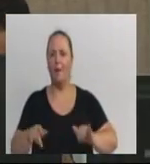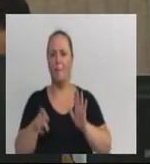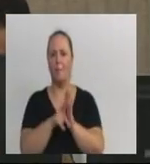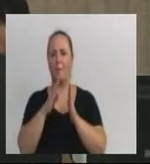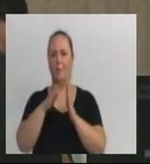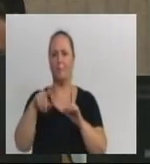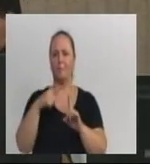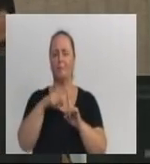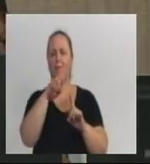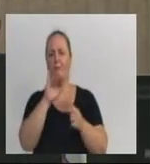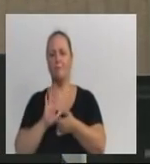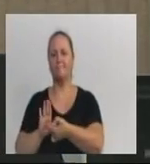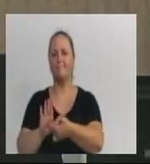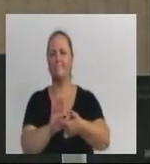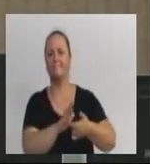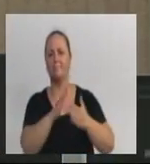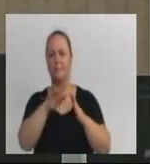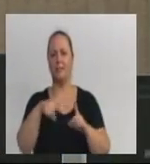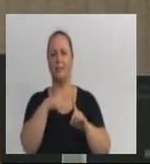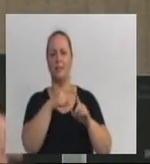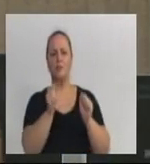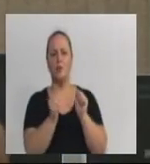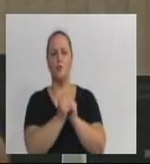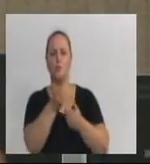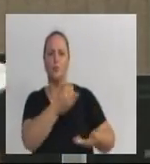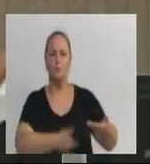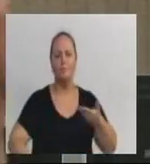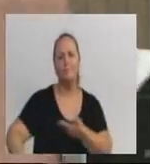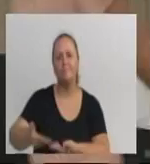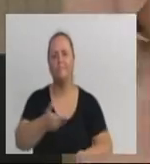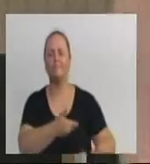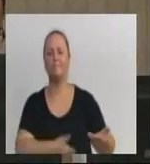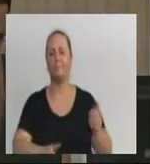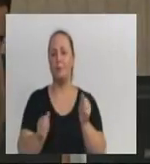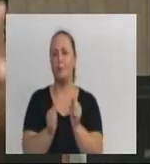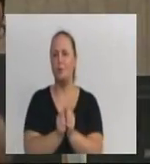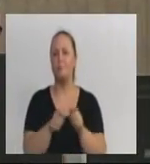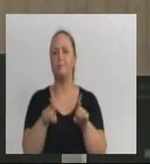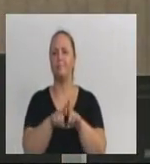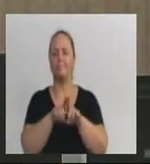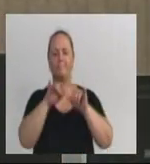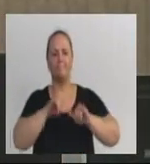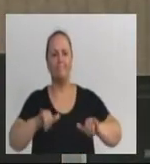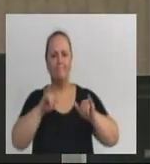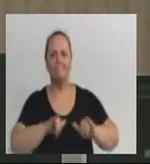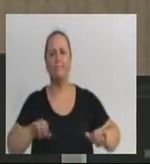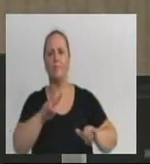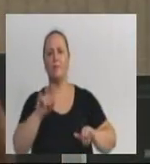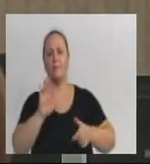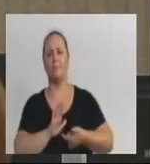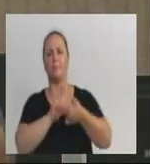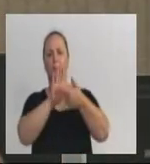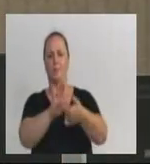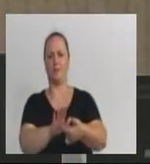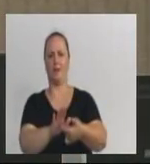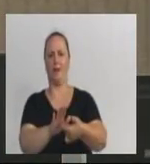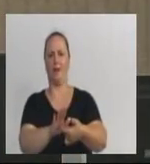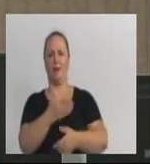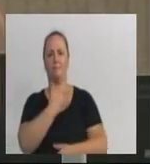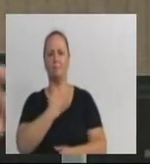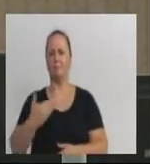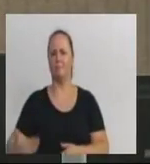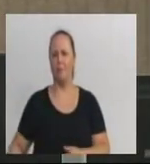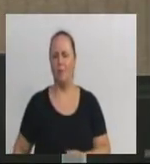problemas também, onde as igrejas estarão envolvidas, onde, através dessa campanha, também será apontado ao poder público, à administração municipal,